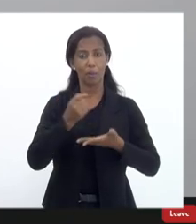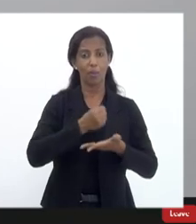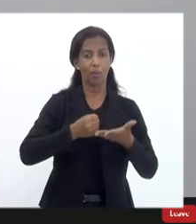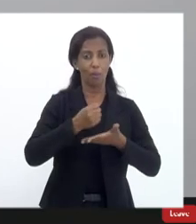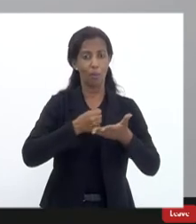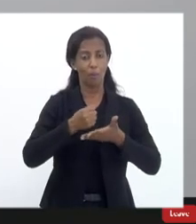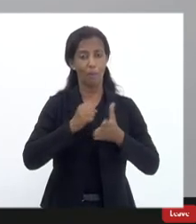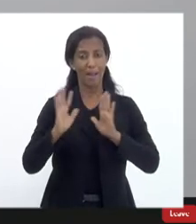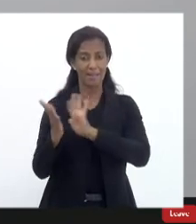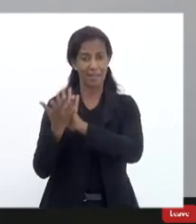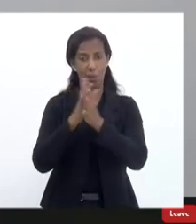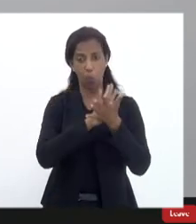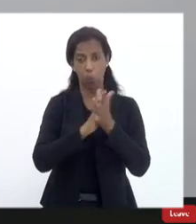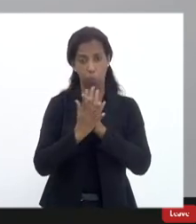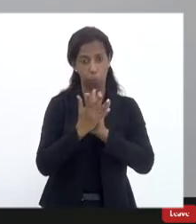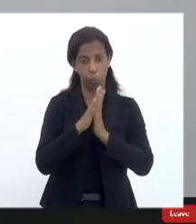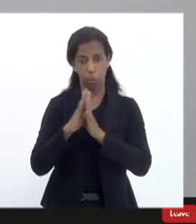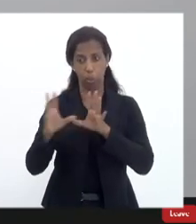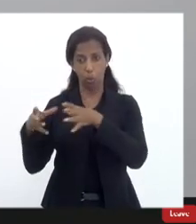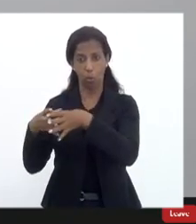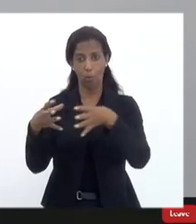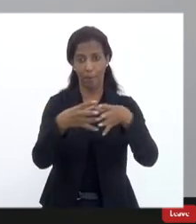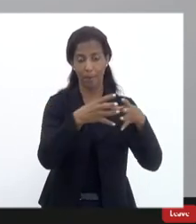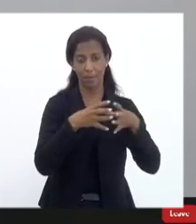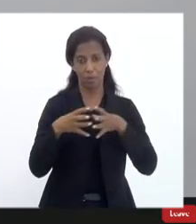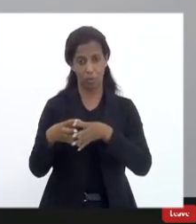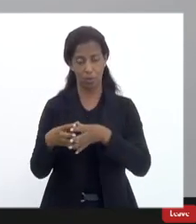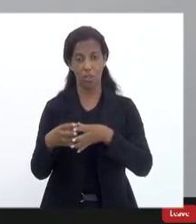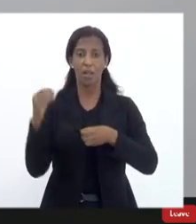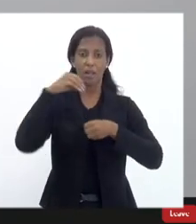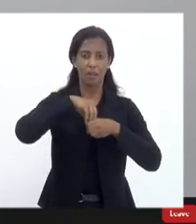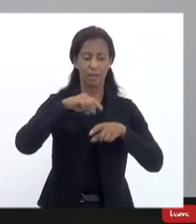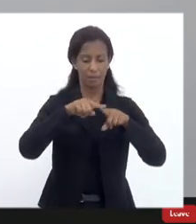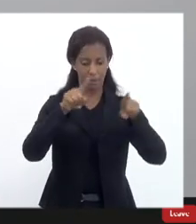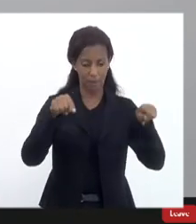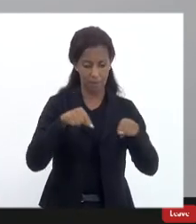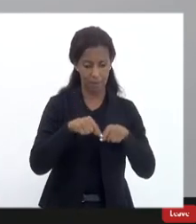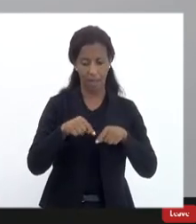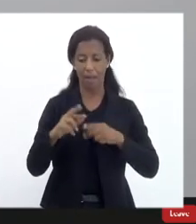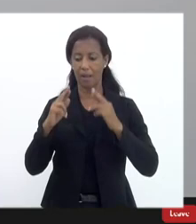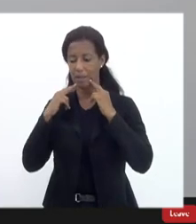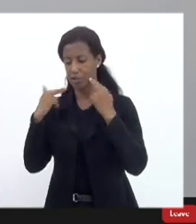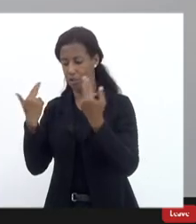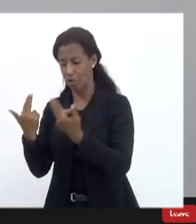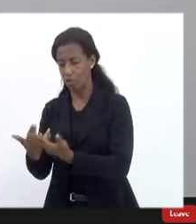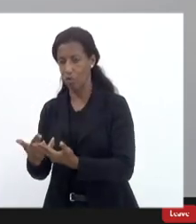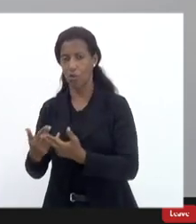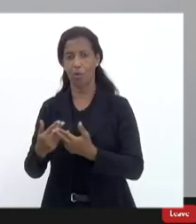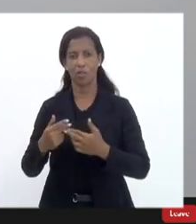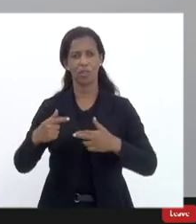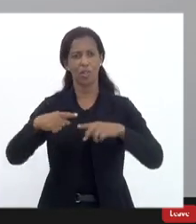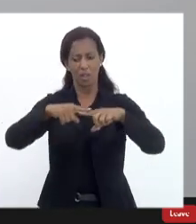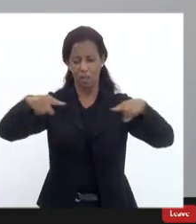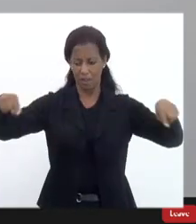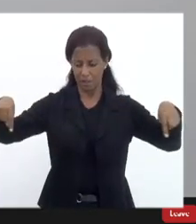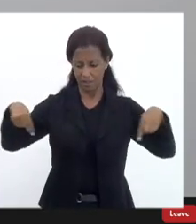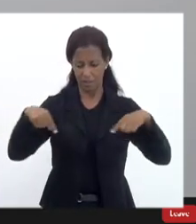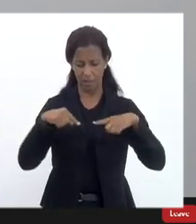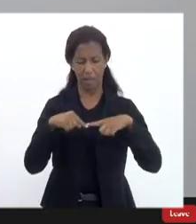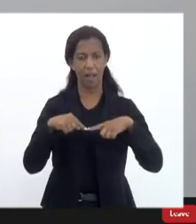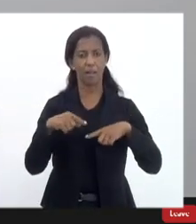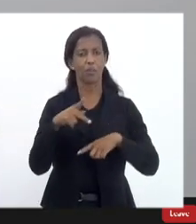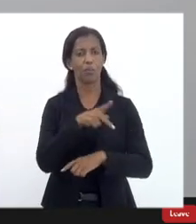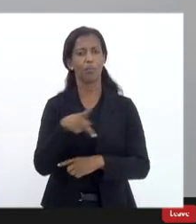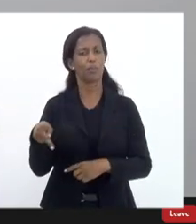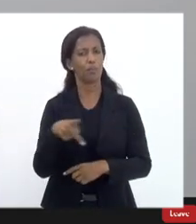em aglomerações, em pequenas aglomerações, nas salas de aula, nas salas de reuniões, nos pátios, enfim, na sala de reunião de professores.